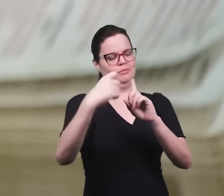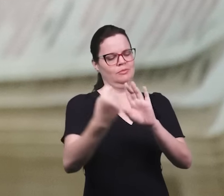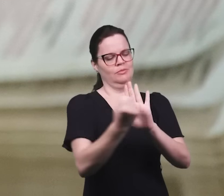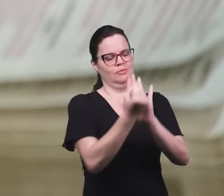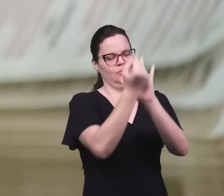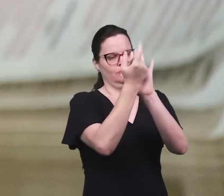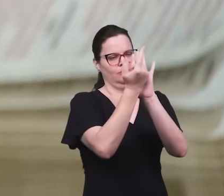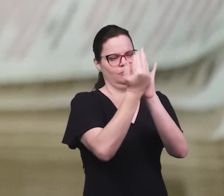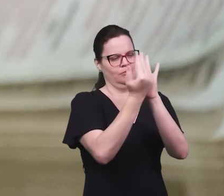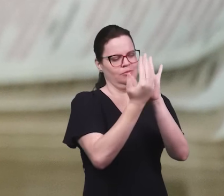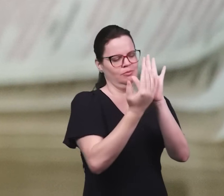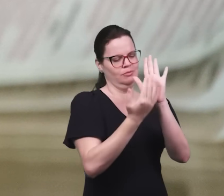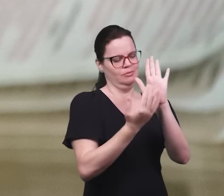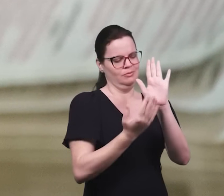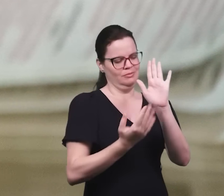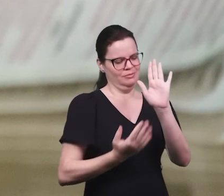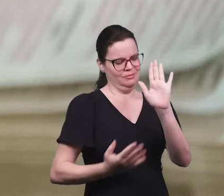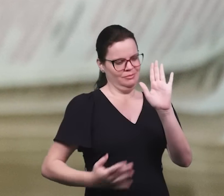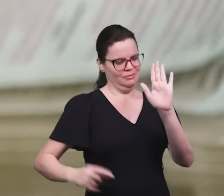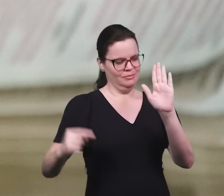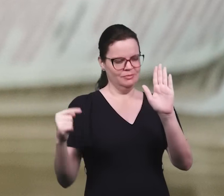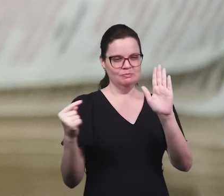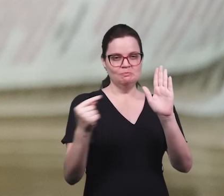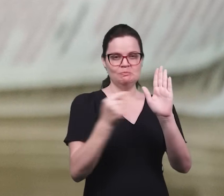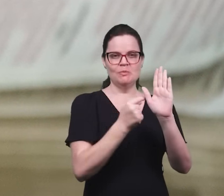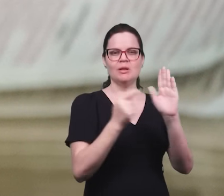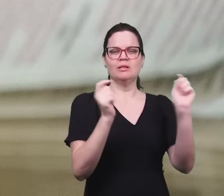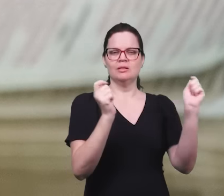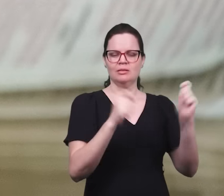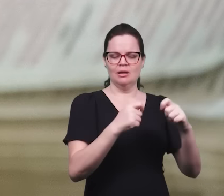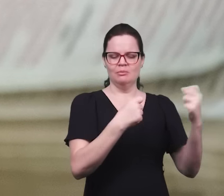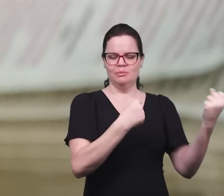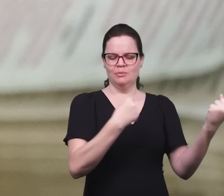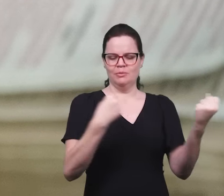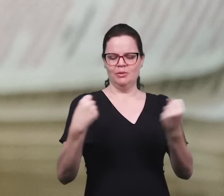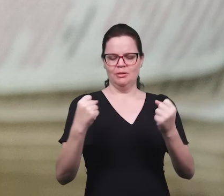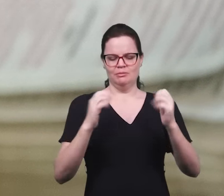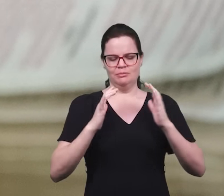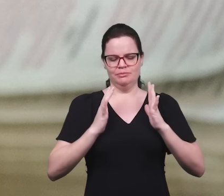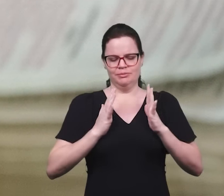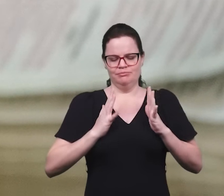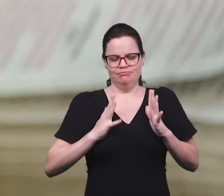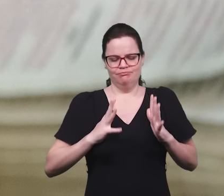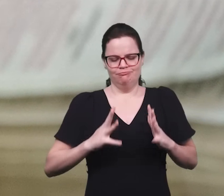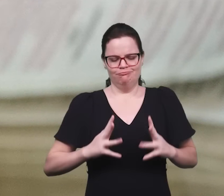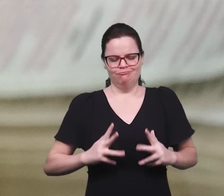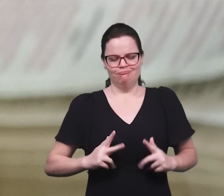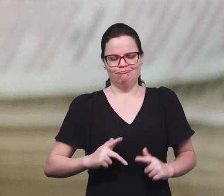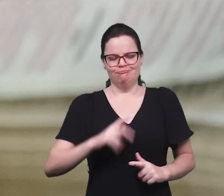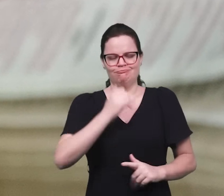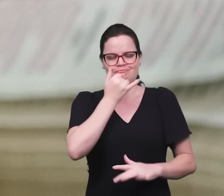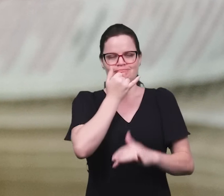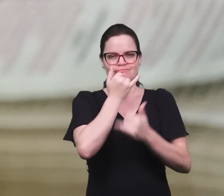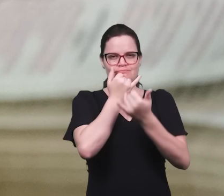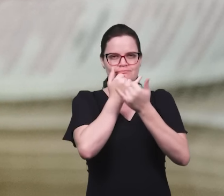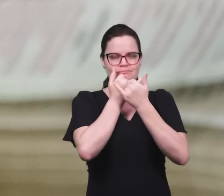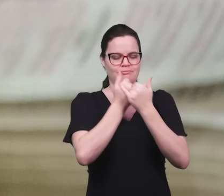tem poder para me purificar.